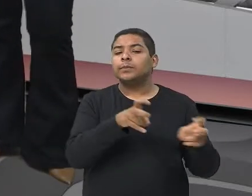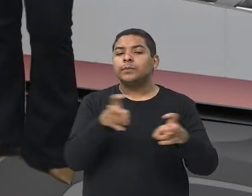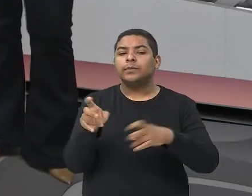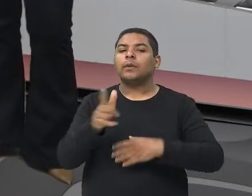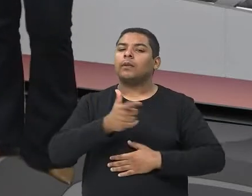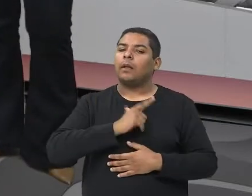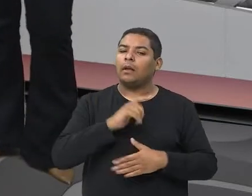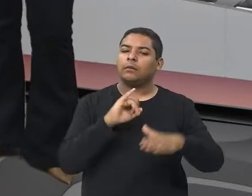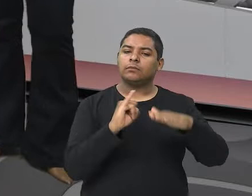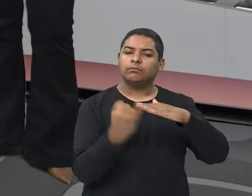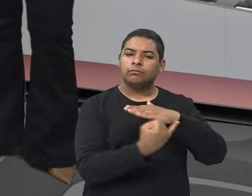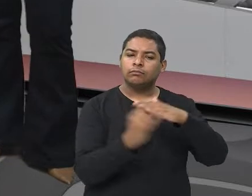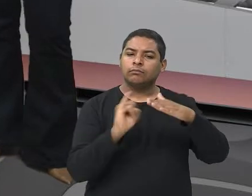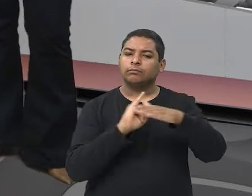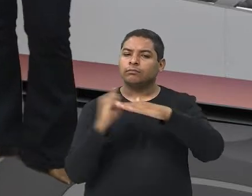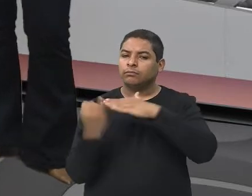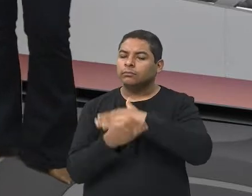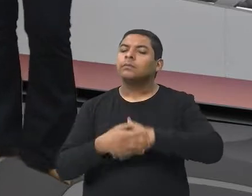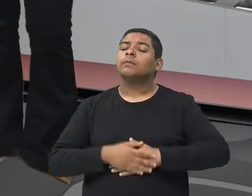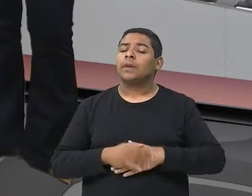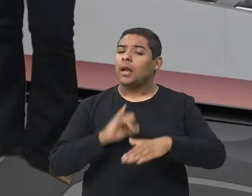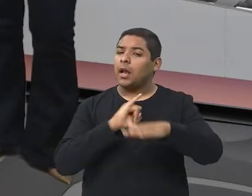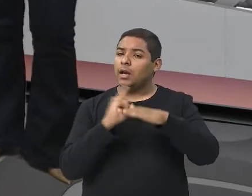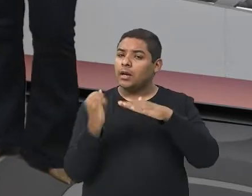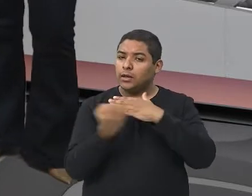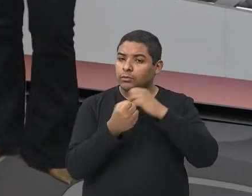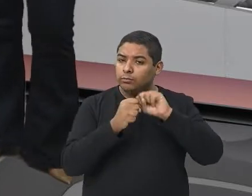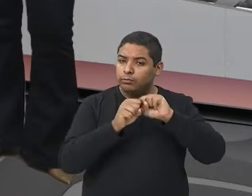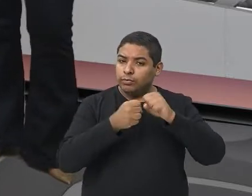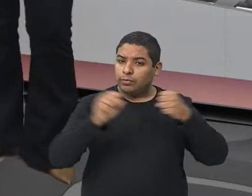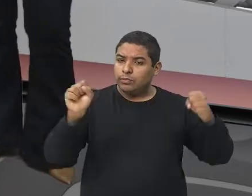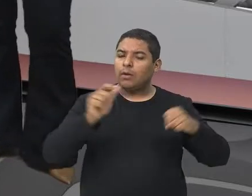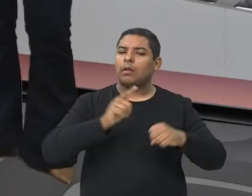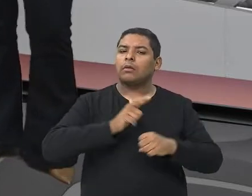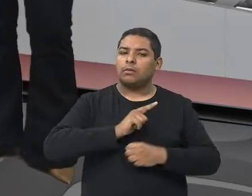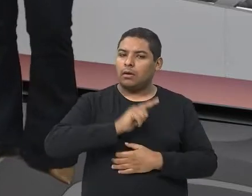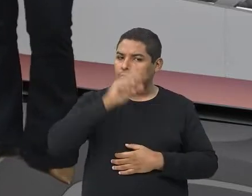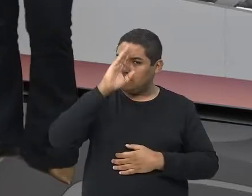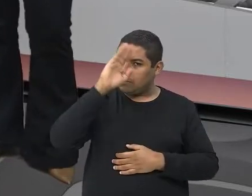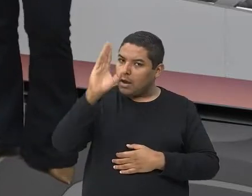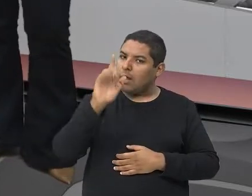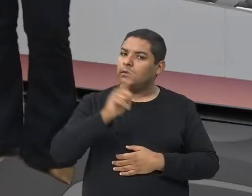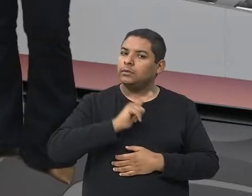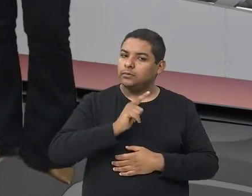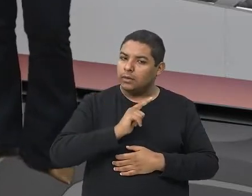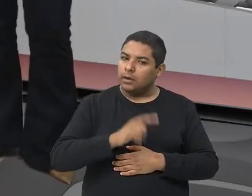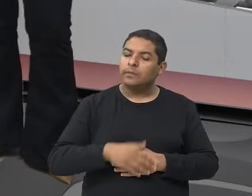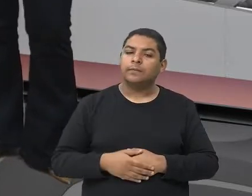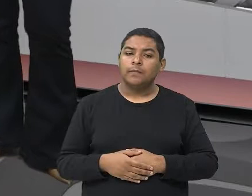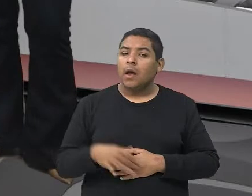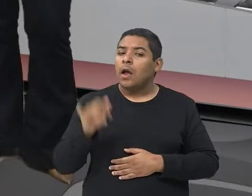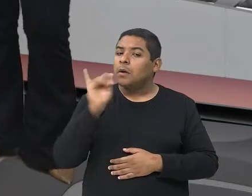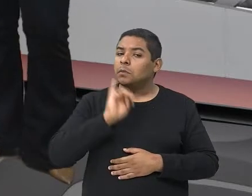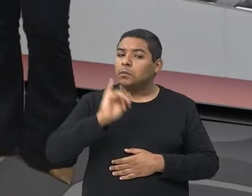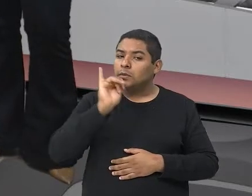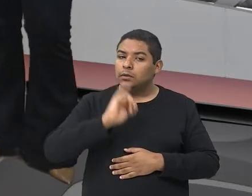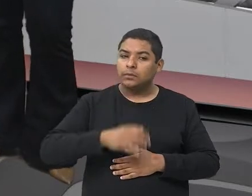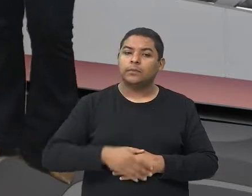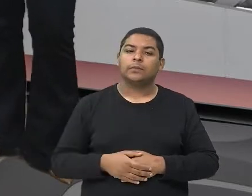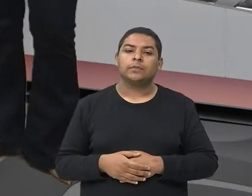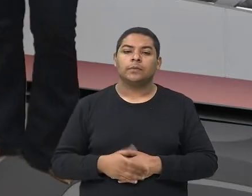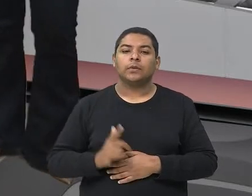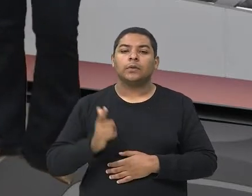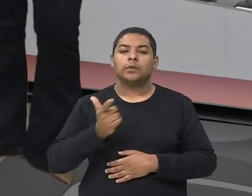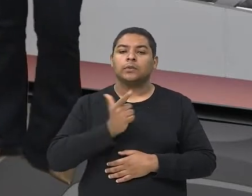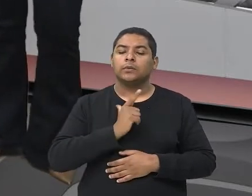tá? Mas as ilhas maiores também elas têm um certo destaque, ok? Principalmente, a gente observa com essas ilhas de maior